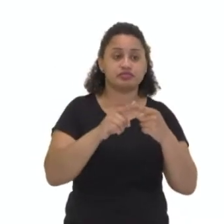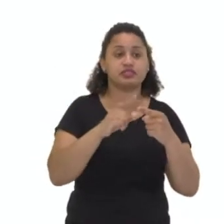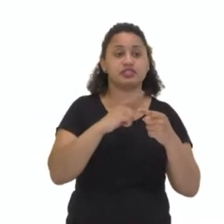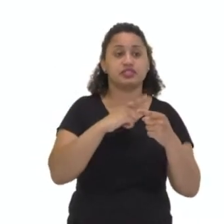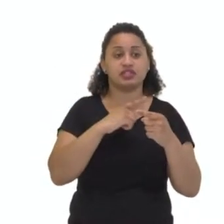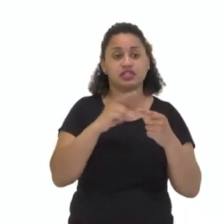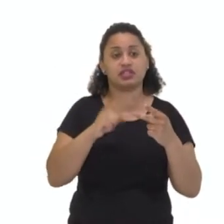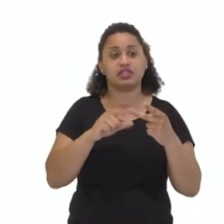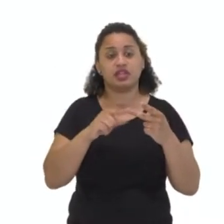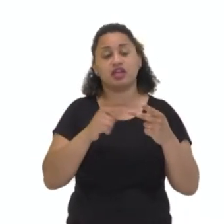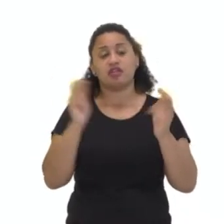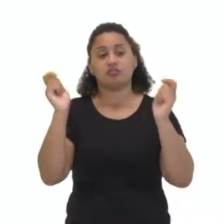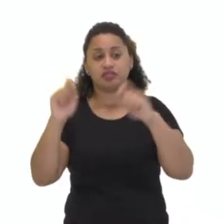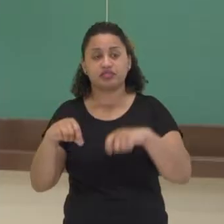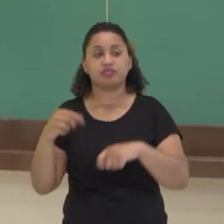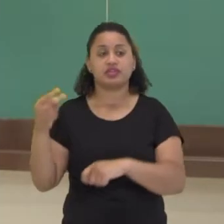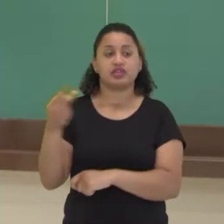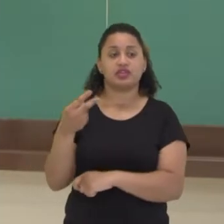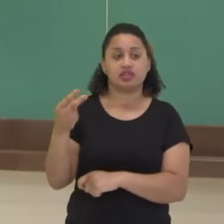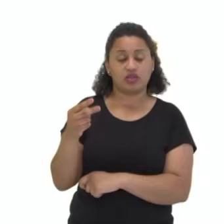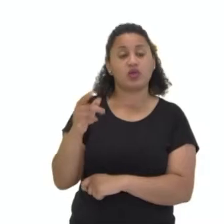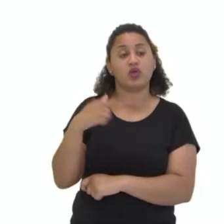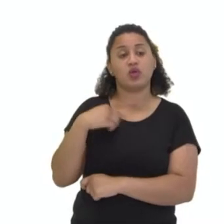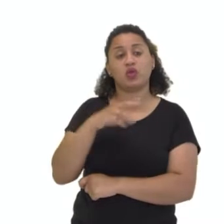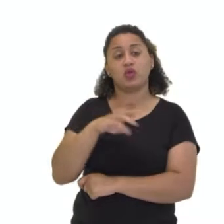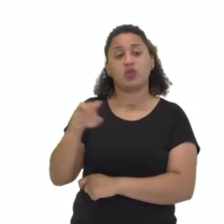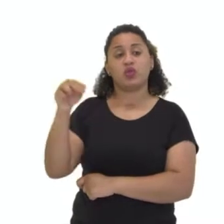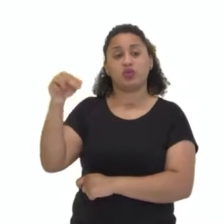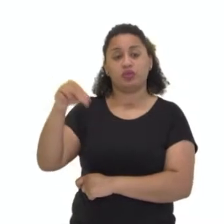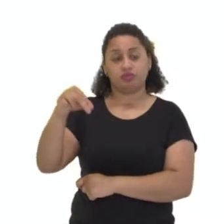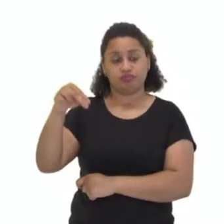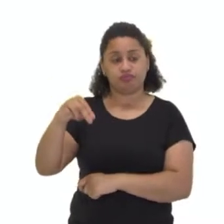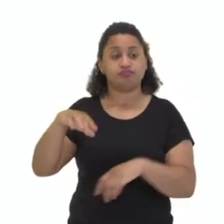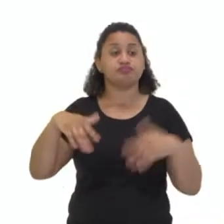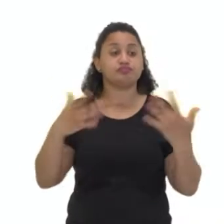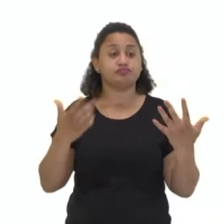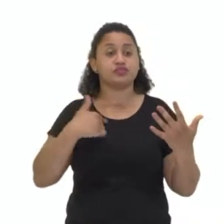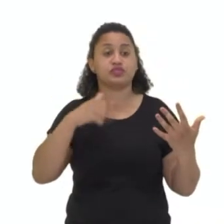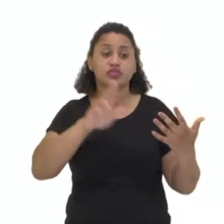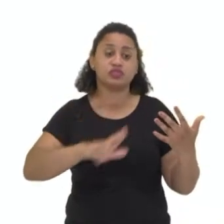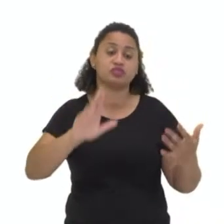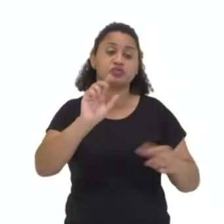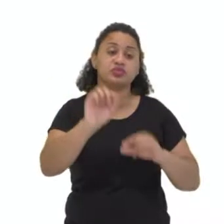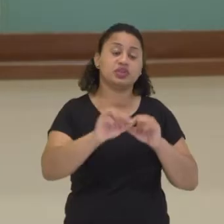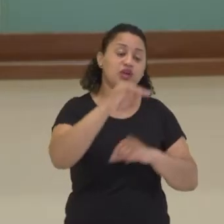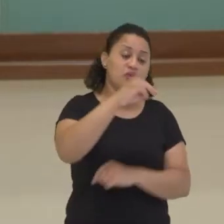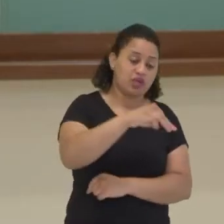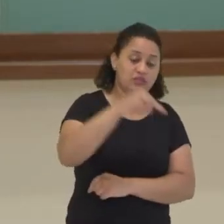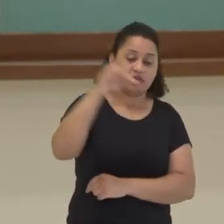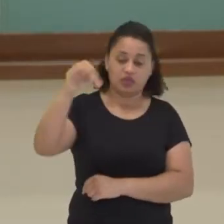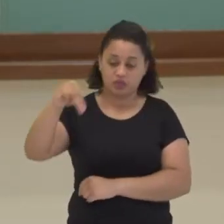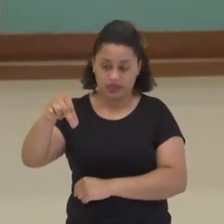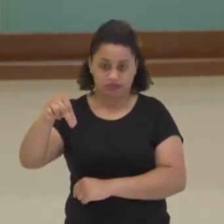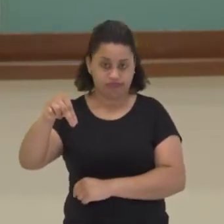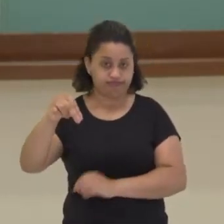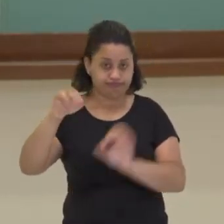número de possibilidades na segunda etapa vai ser chamada de N. Então, nós vamos usar ali o M e o N,